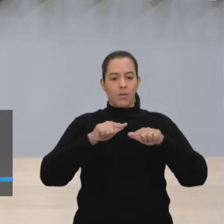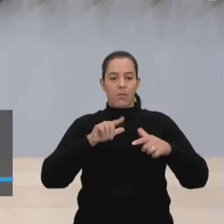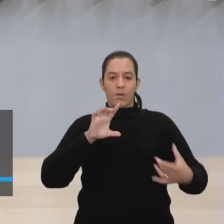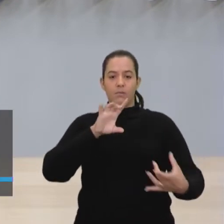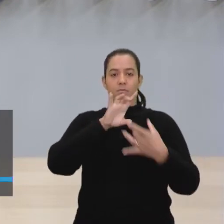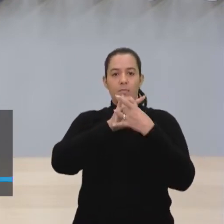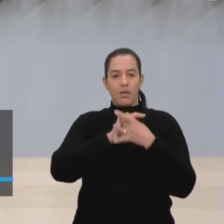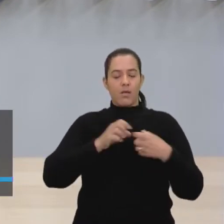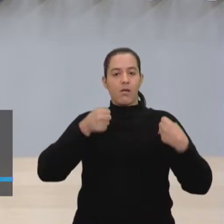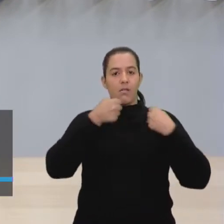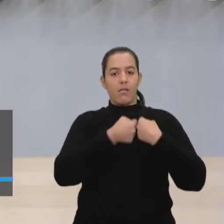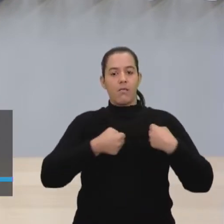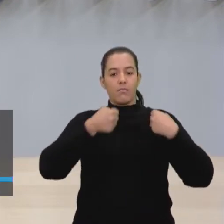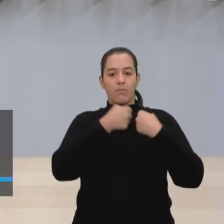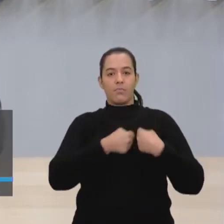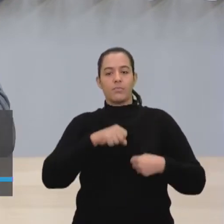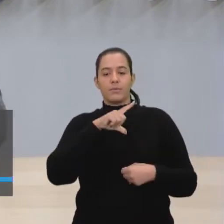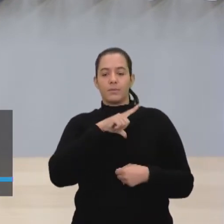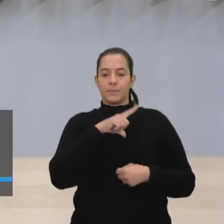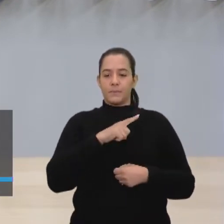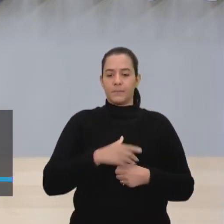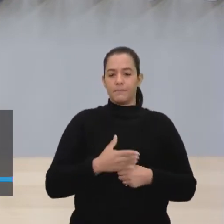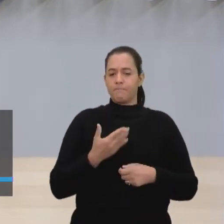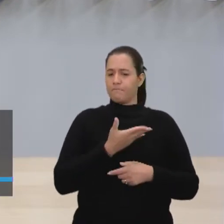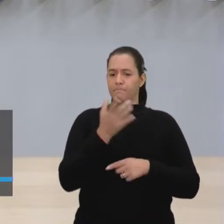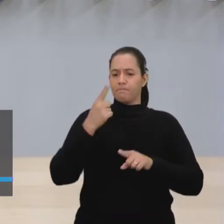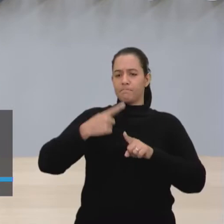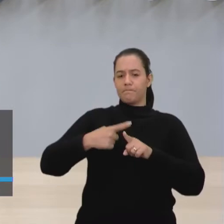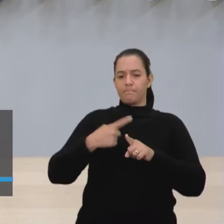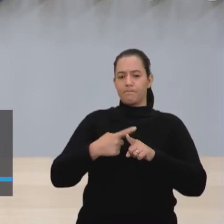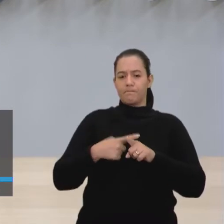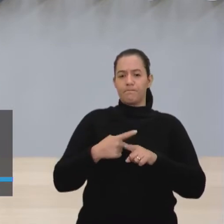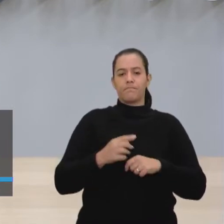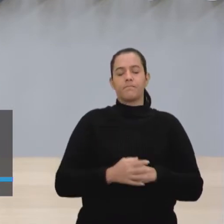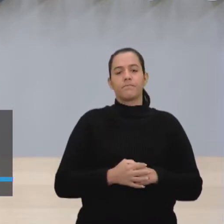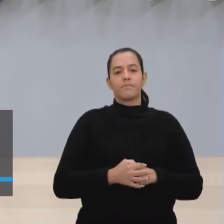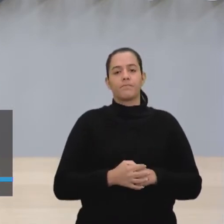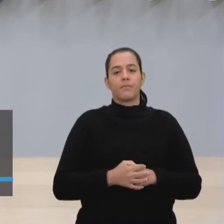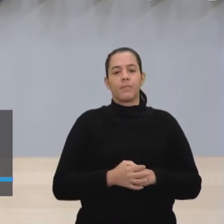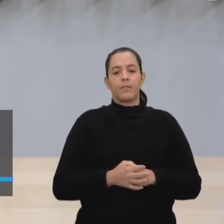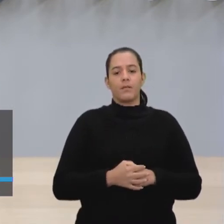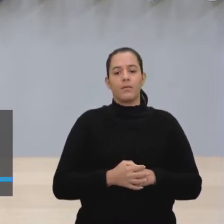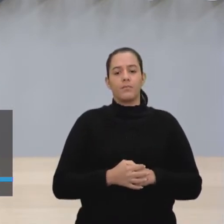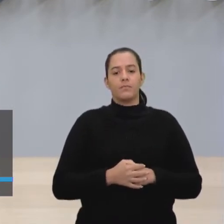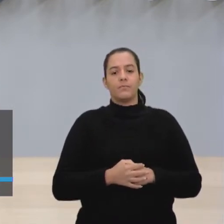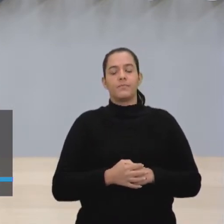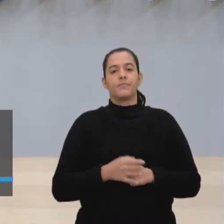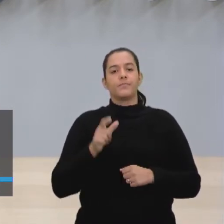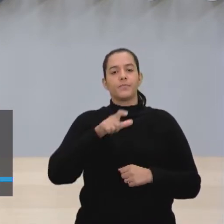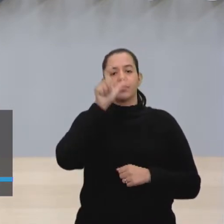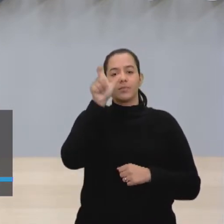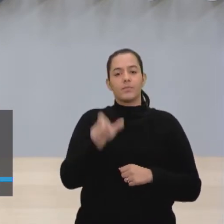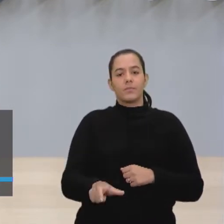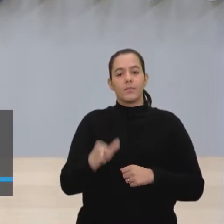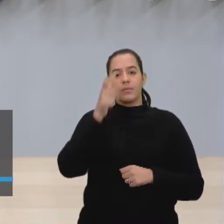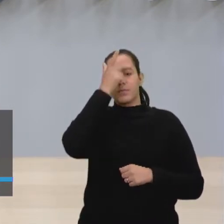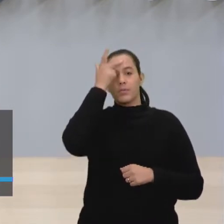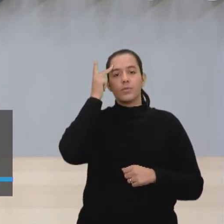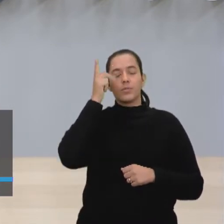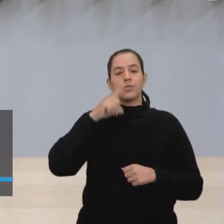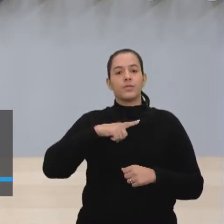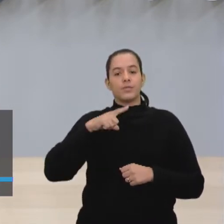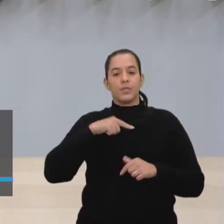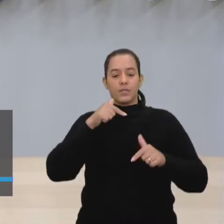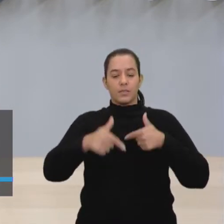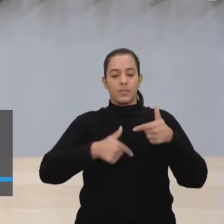relacionado à luta, né? Por que se relaciona à luta? Então vamos lá. É como se a pessoa, né, que está ali trabalhando